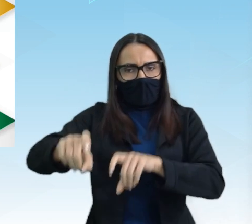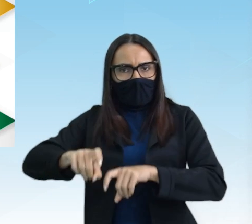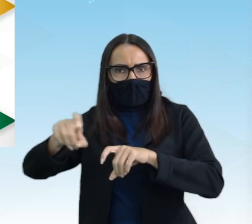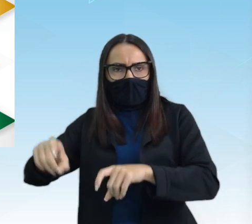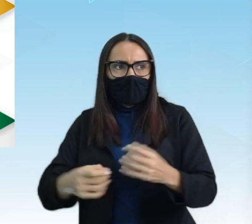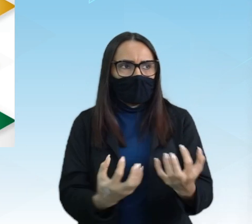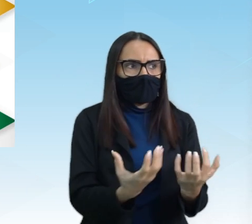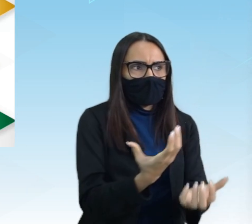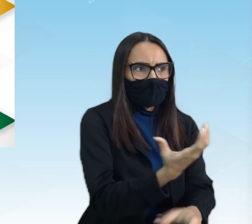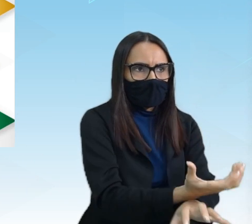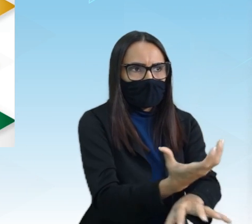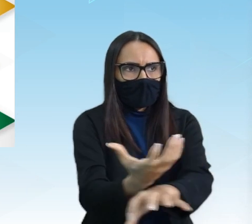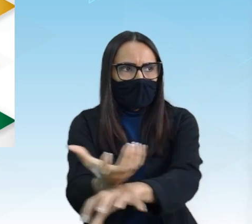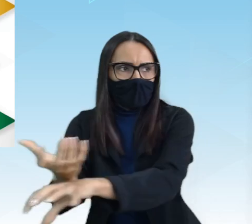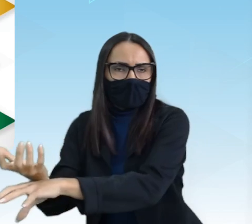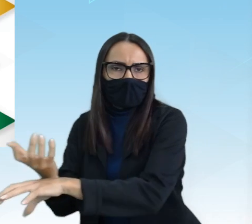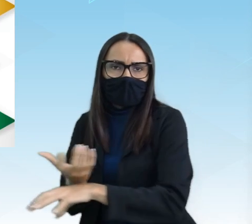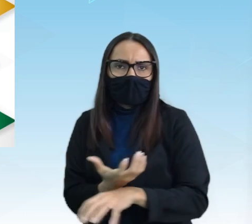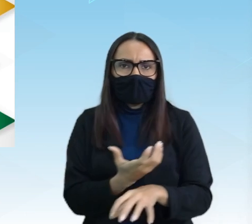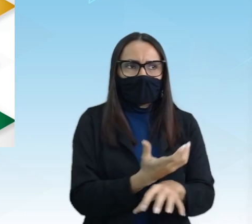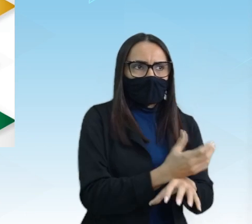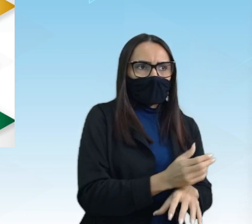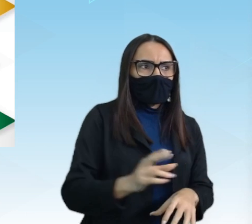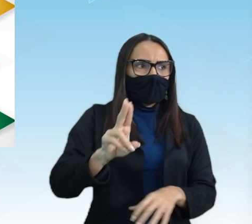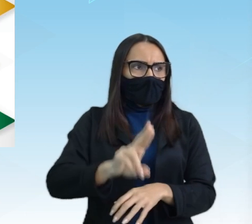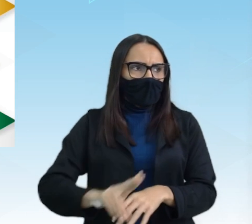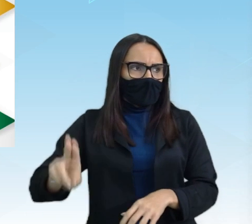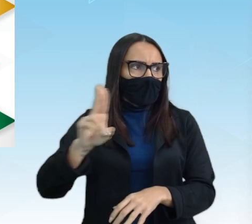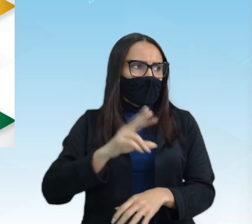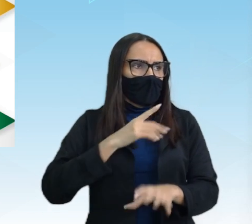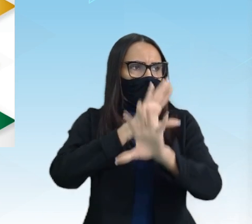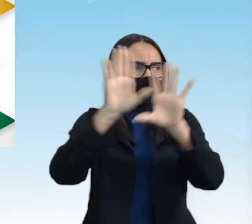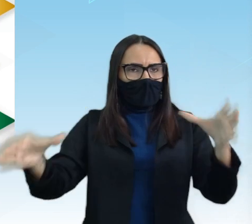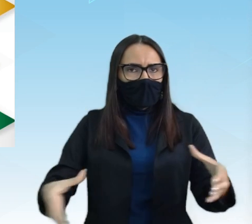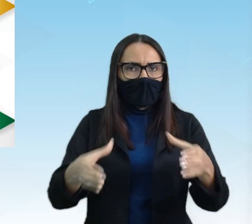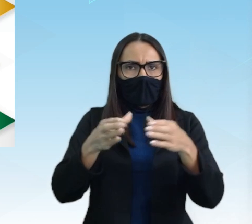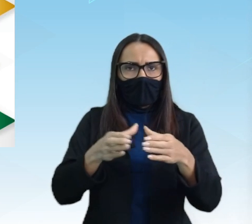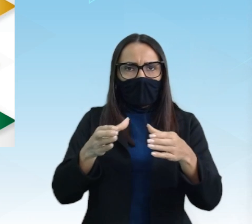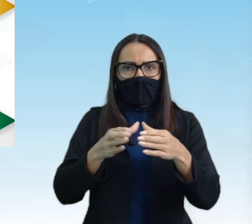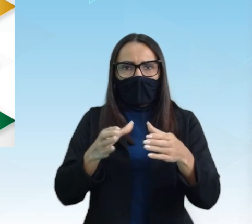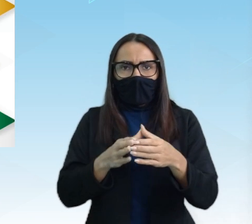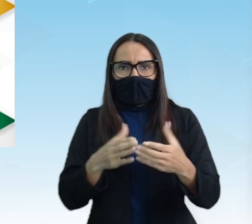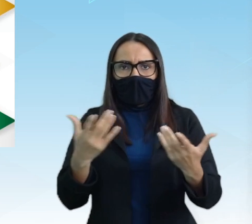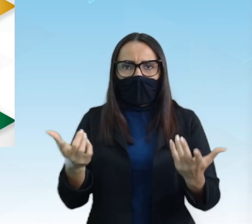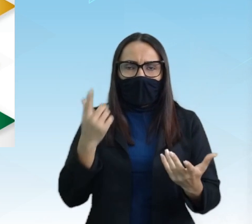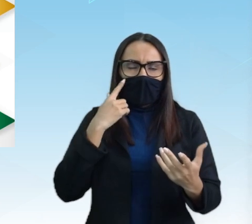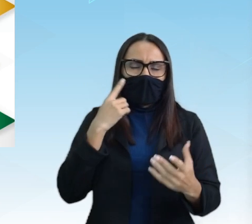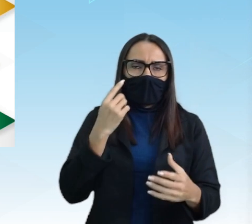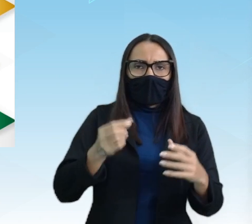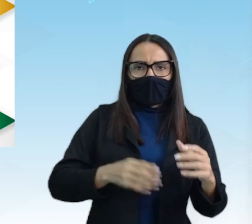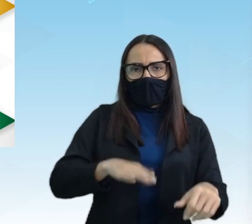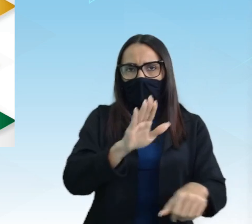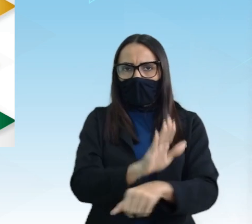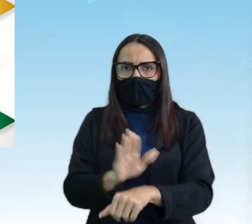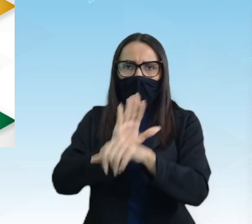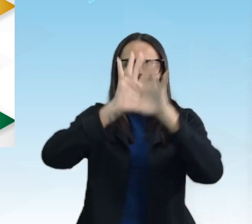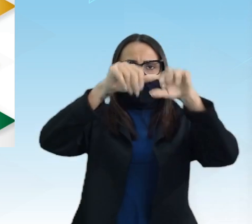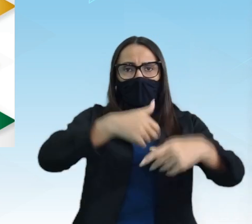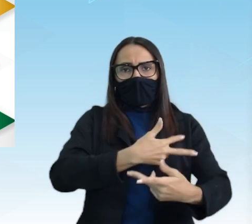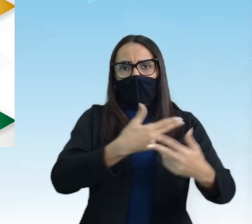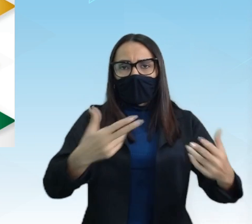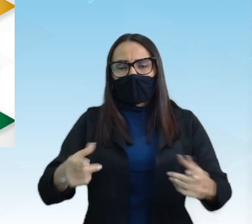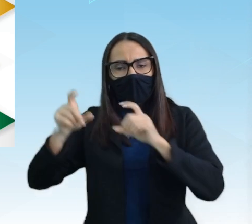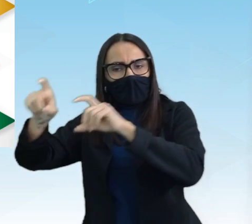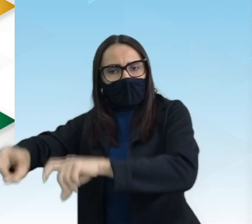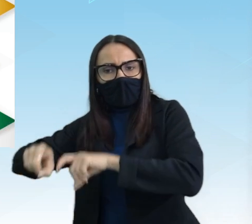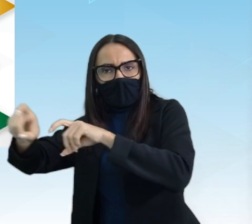uma agropecuária, porque a expressão usada de duas formas de a gente agrupar a pecuária, que é a criação de animais, com a agricultura, que